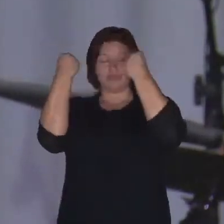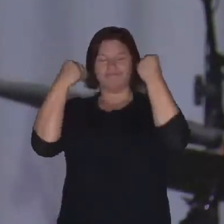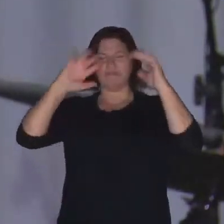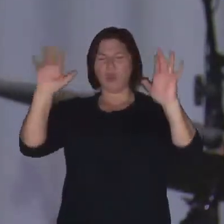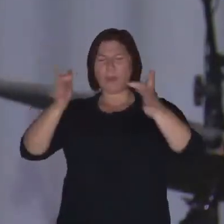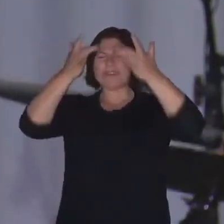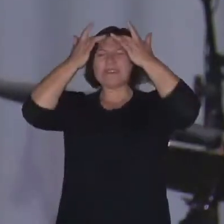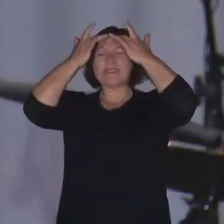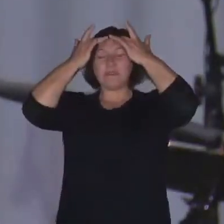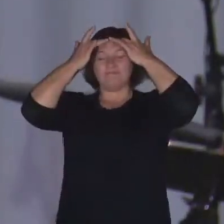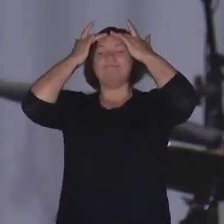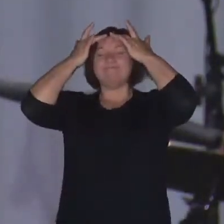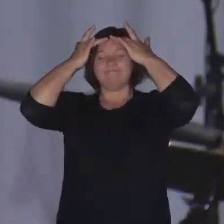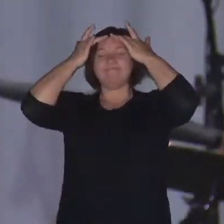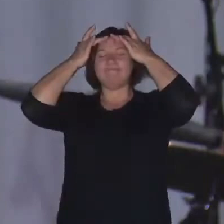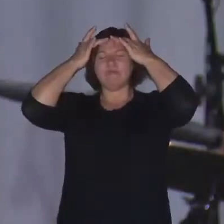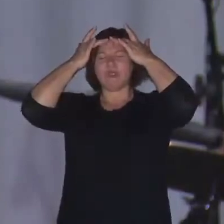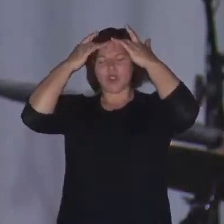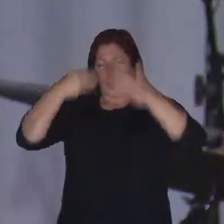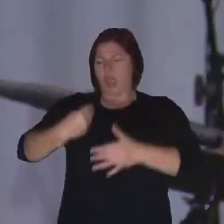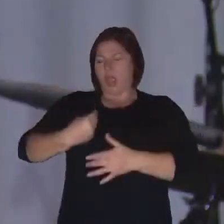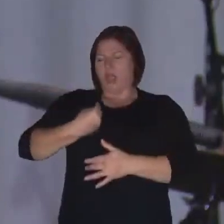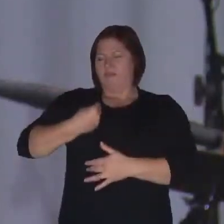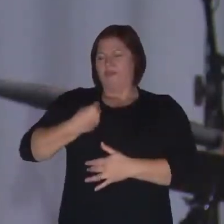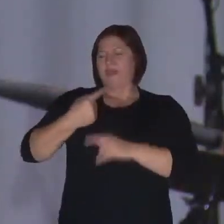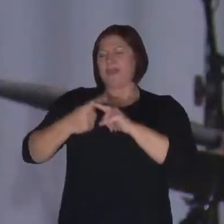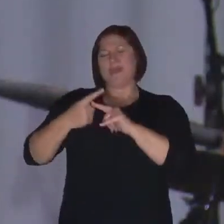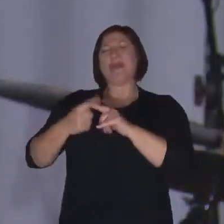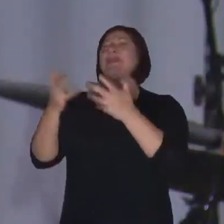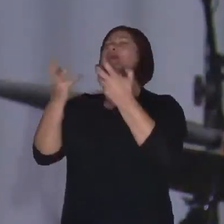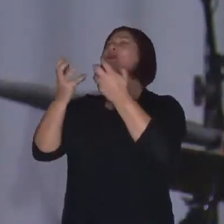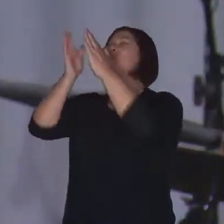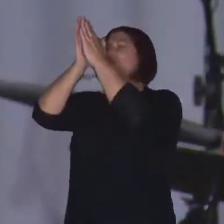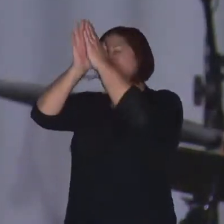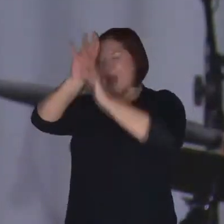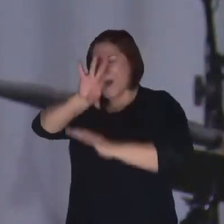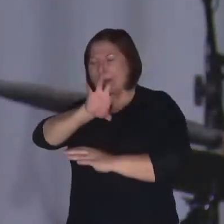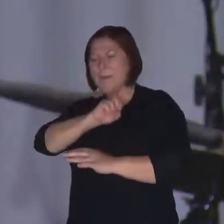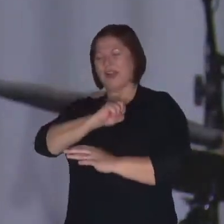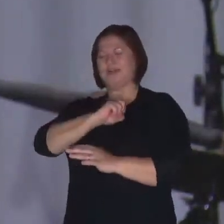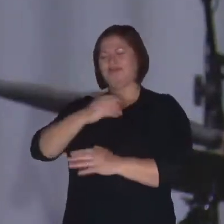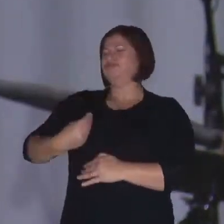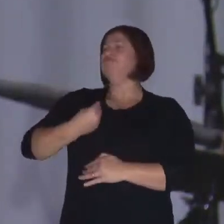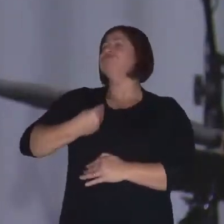Existimos porque queremos amar ao Senhor acima de todas as coisas. Existimos porque queremos servir todas as pessoas de todos os modos.